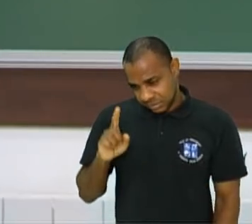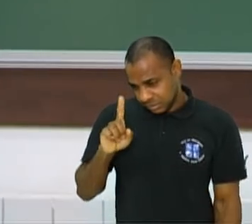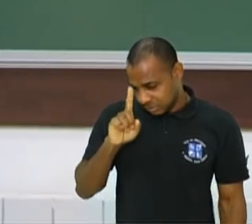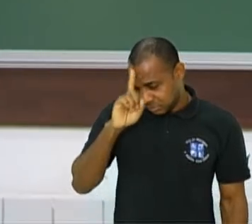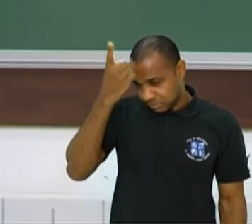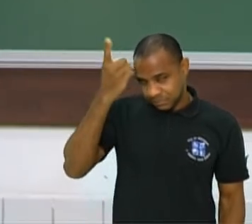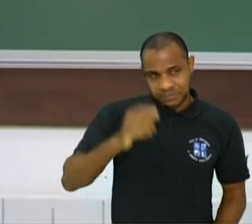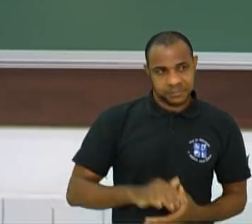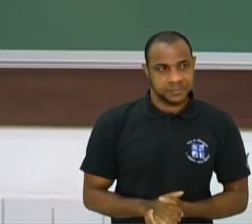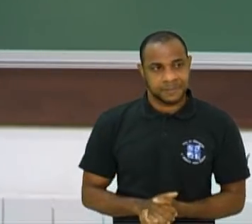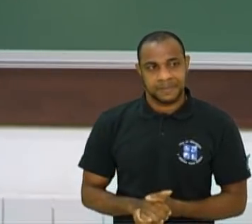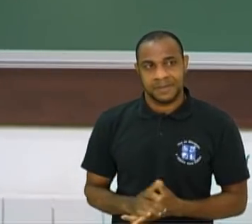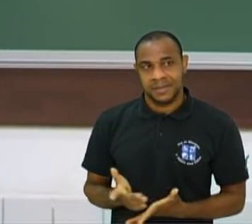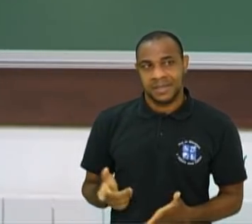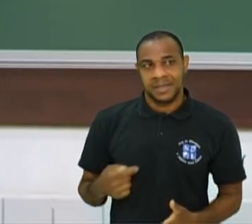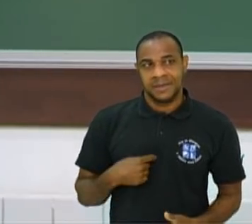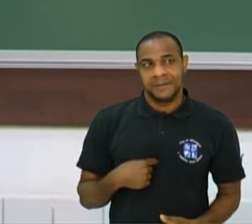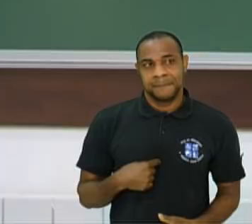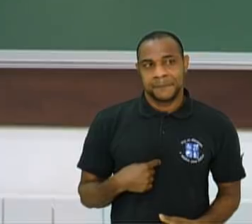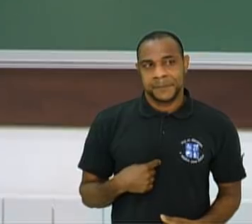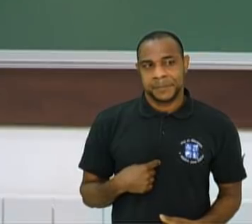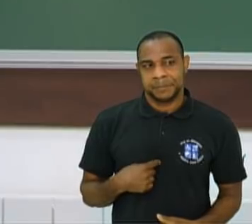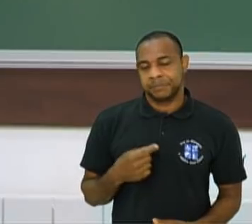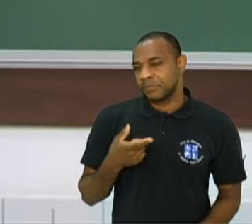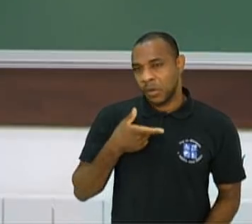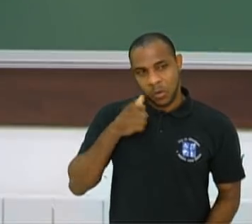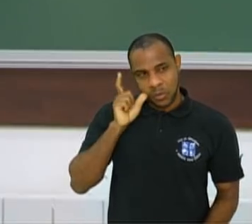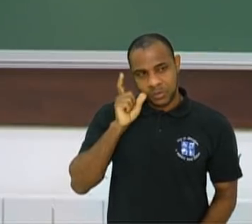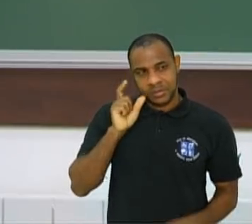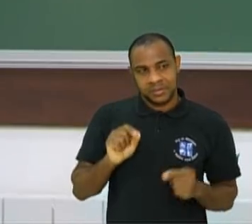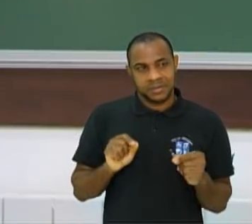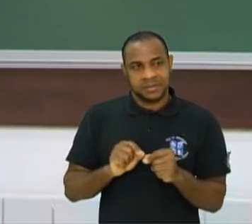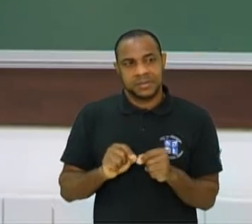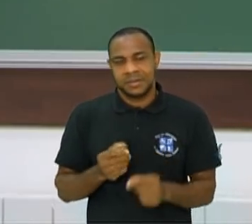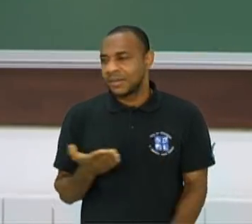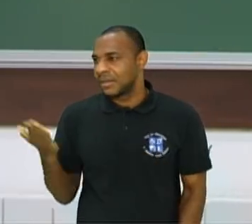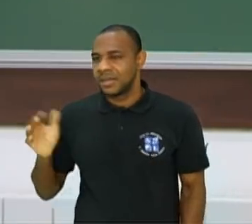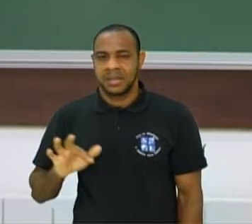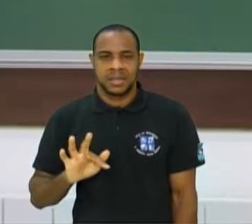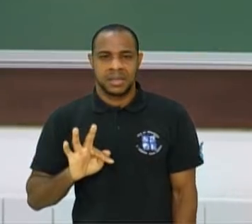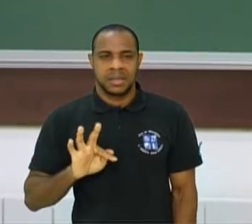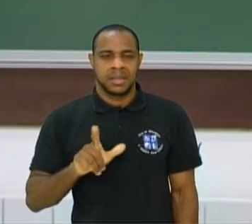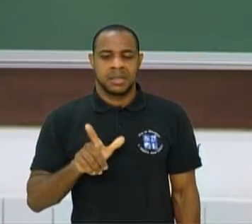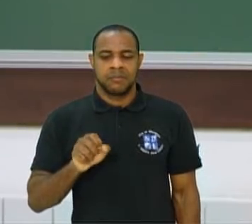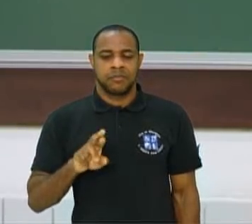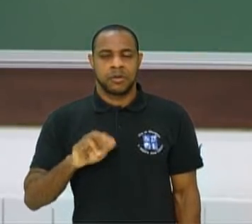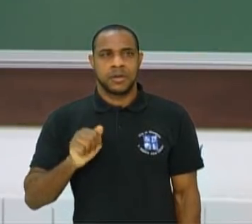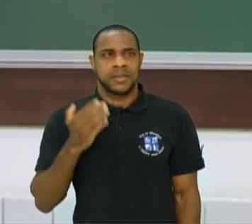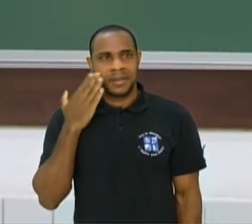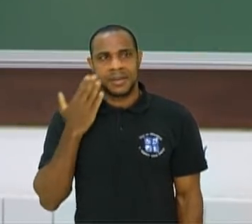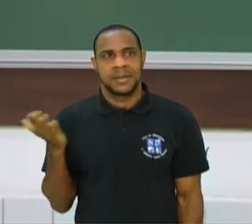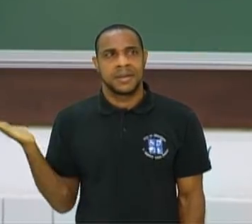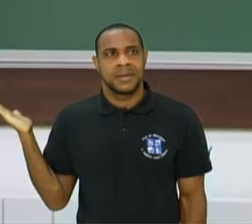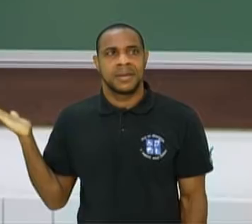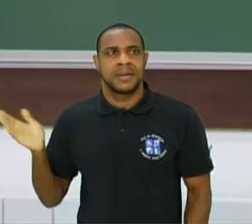Bom, mas aí surgiu, né? Ontem surgiu quem? A Flora.